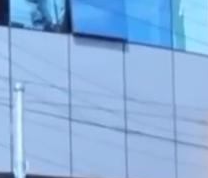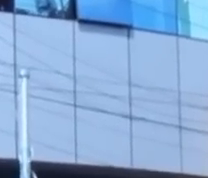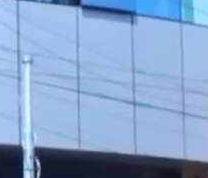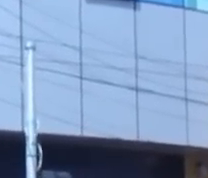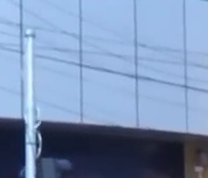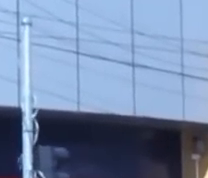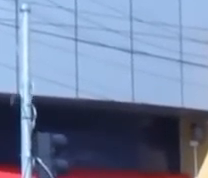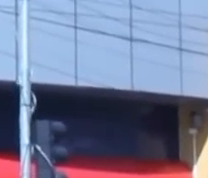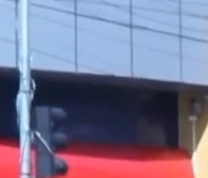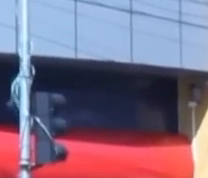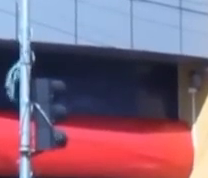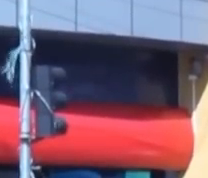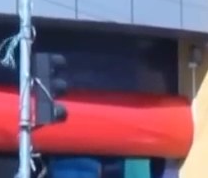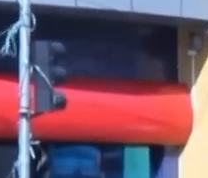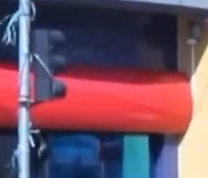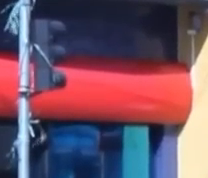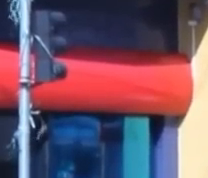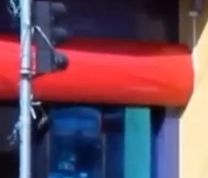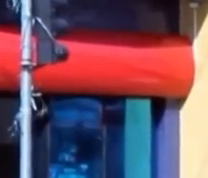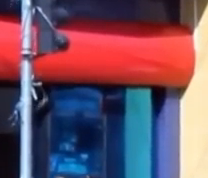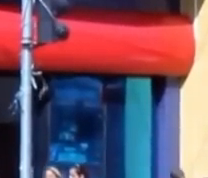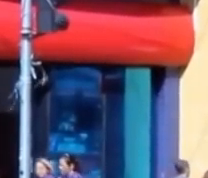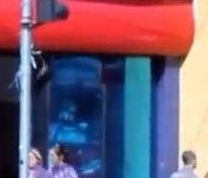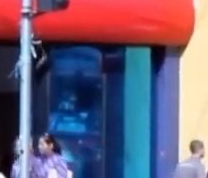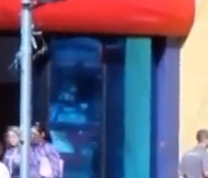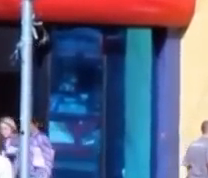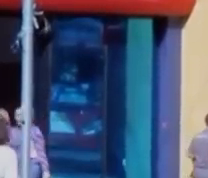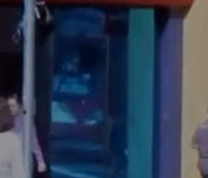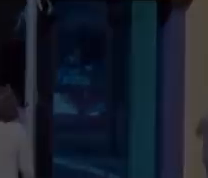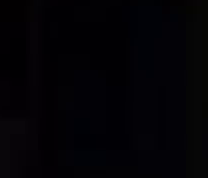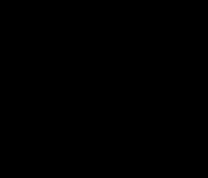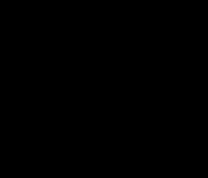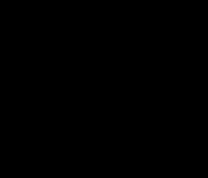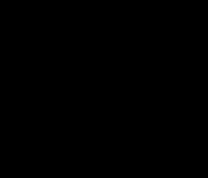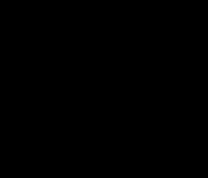número 604, no centro de Guarulhos.